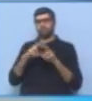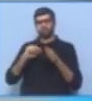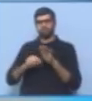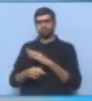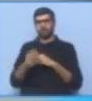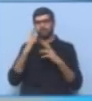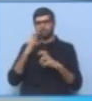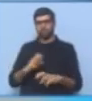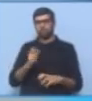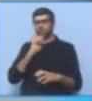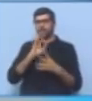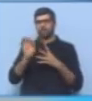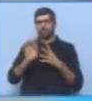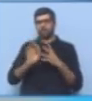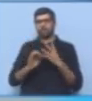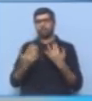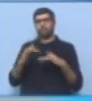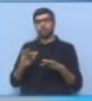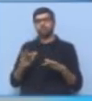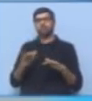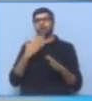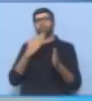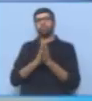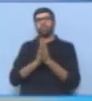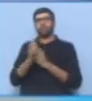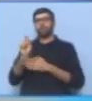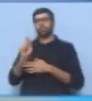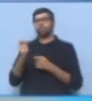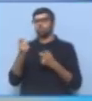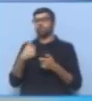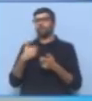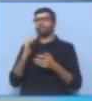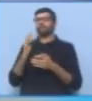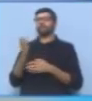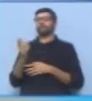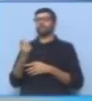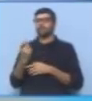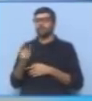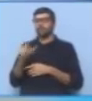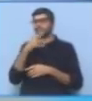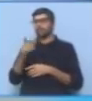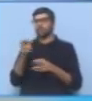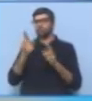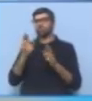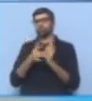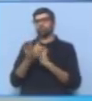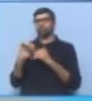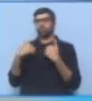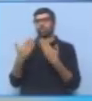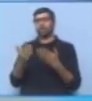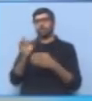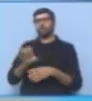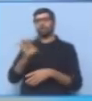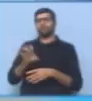da investigação e poderíamos detalhá-los, mas aproveitar os poucos minutos que nos restam para dizer O que é que esta esperança que Jesus dá e, sobretudo, a